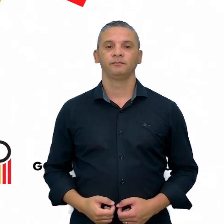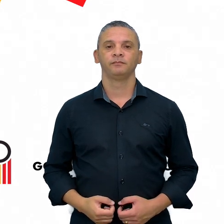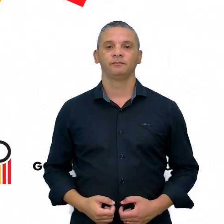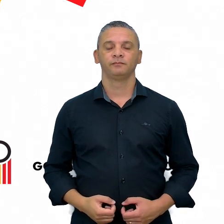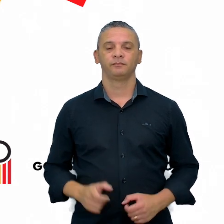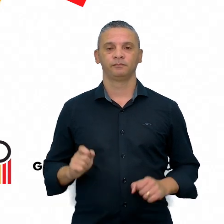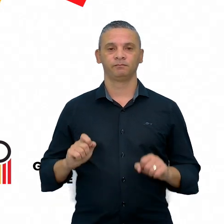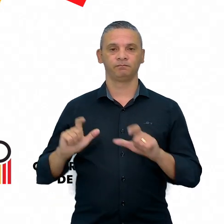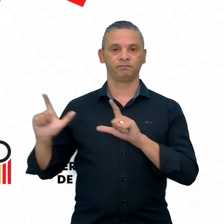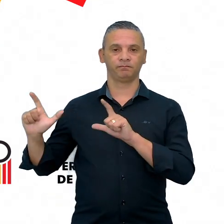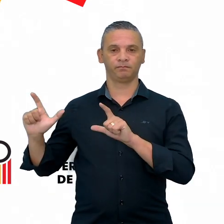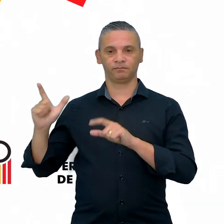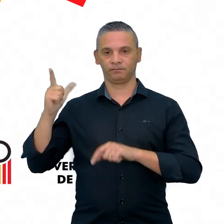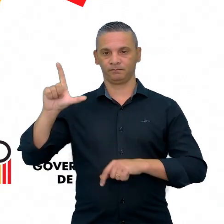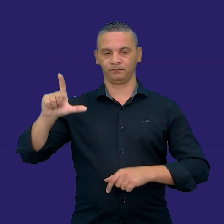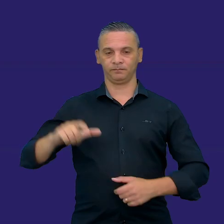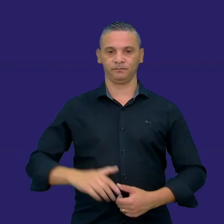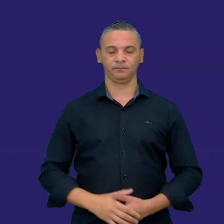Deixa eu só avançar aqui.